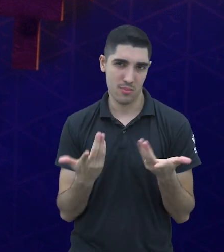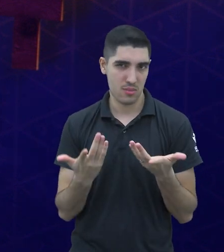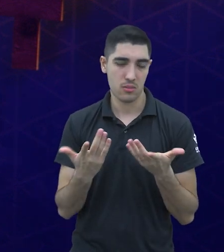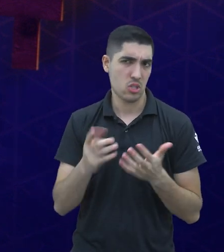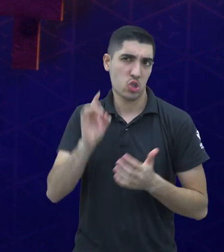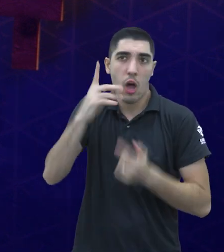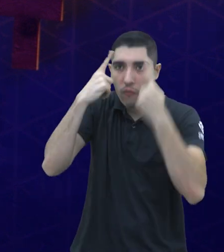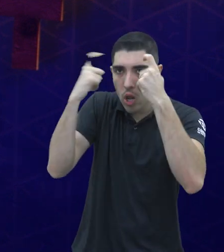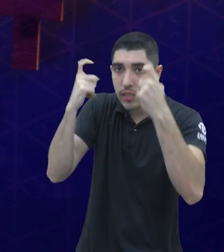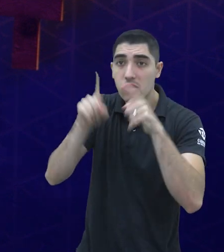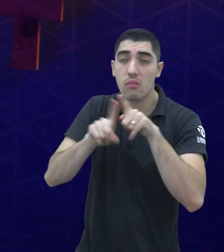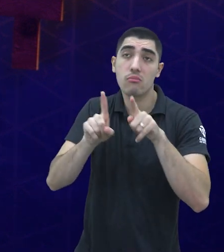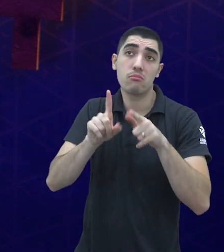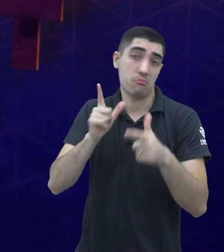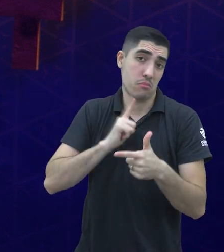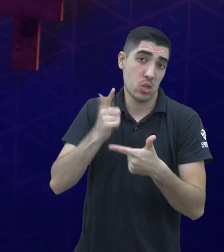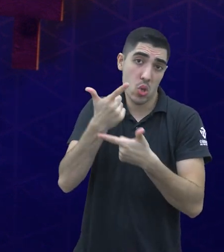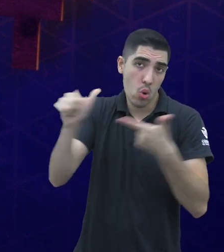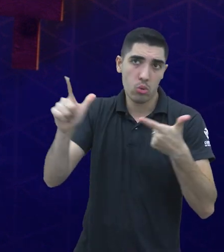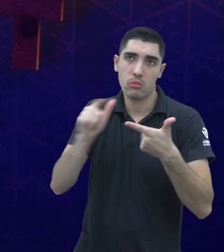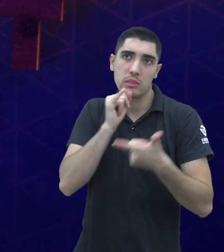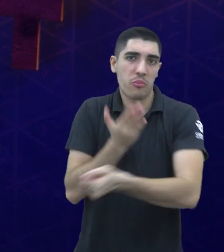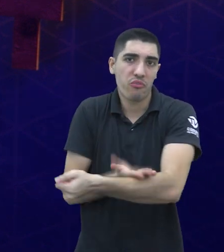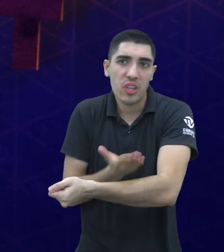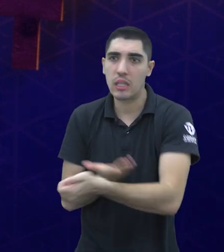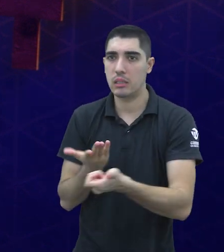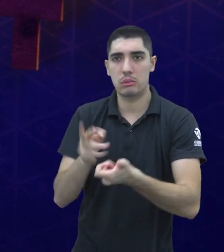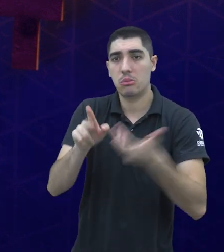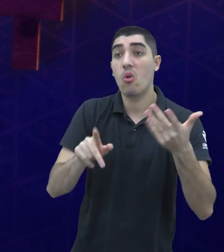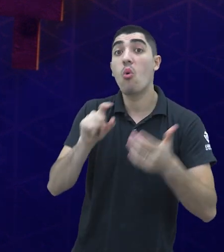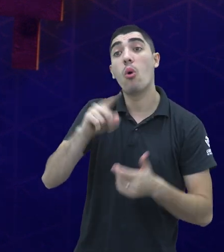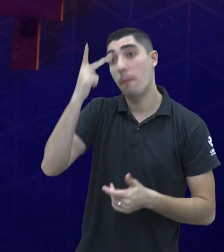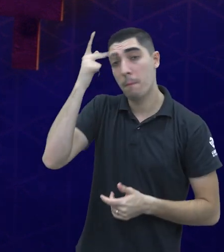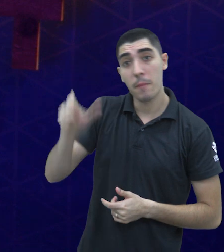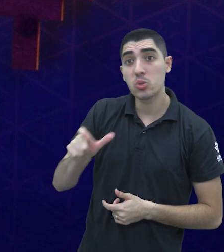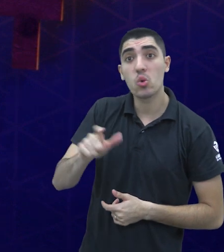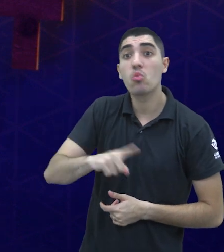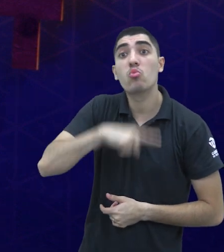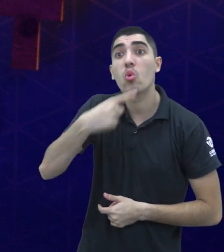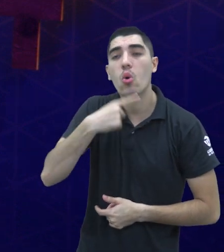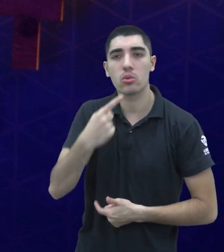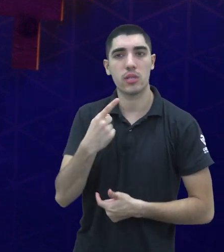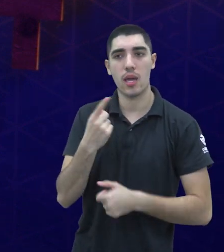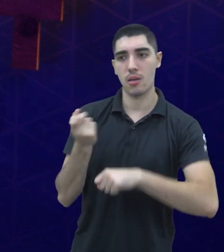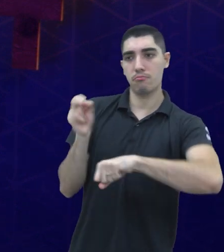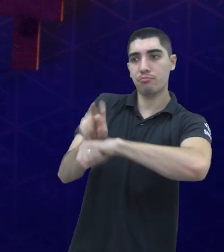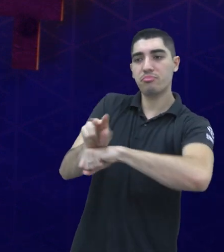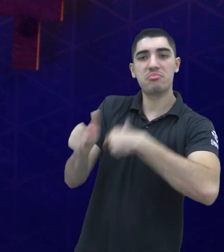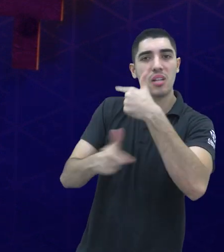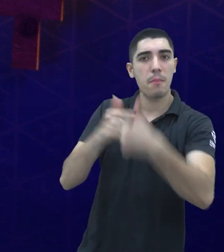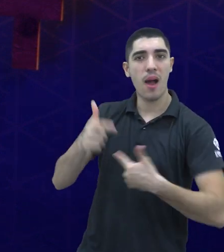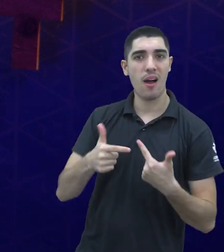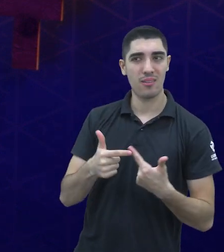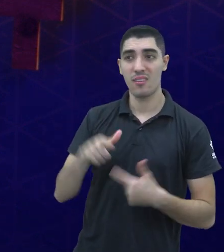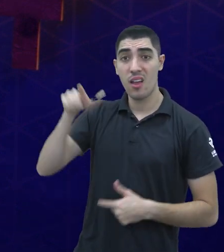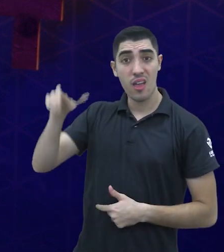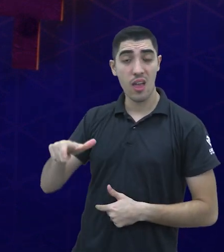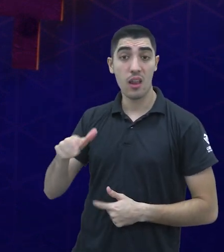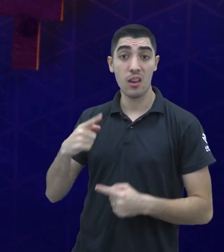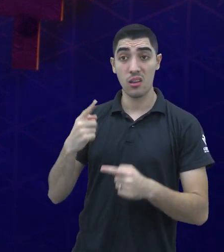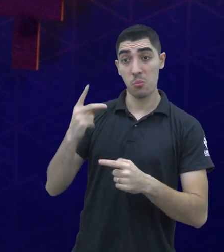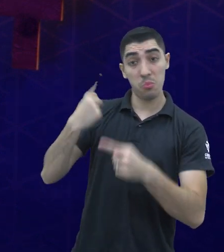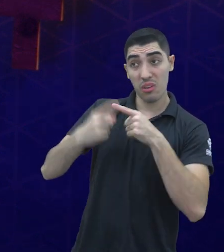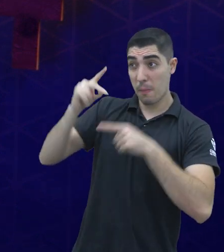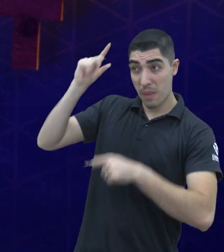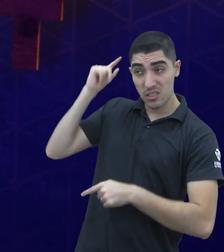mas não tem acesso a trabalho, por exemplo, né? Então, se é uma criança que não tem